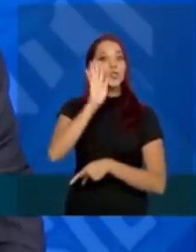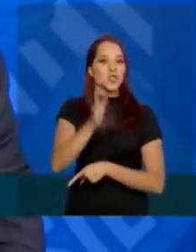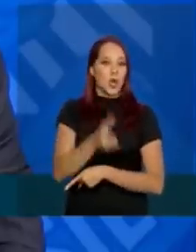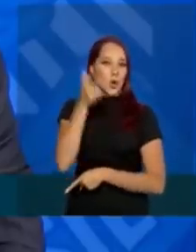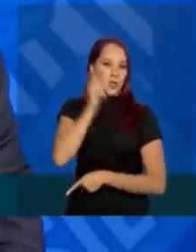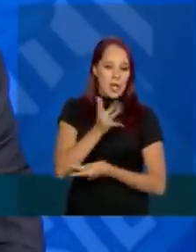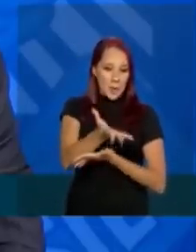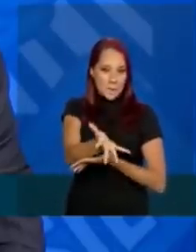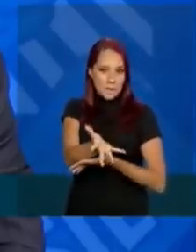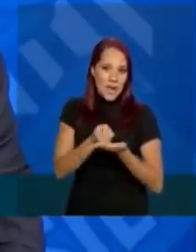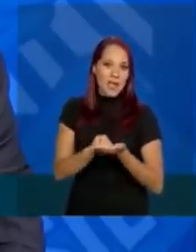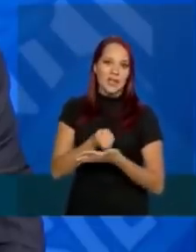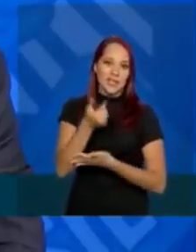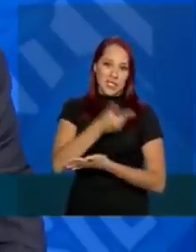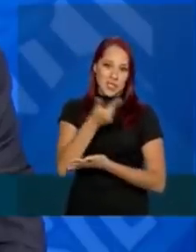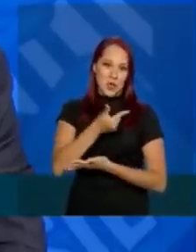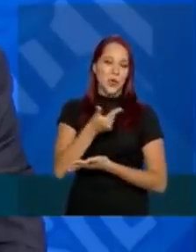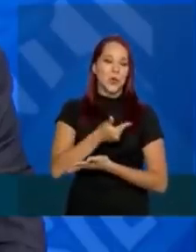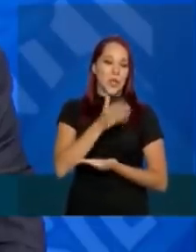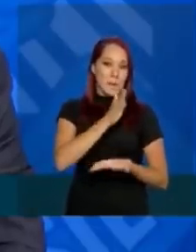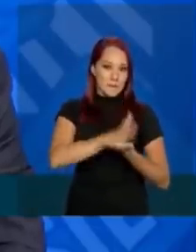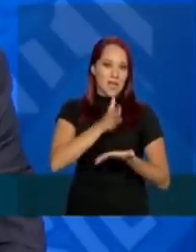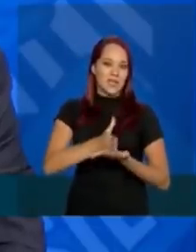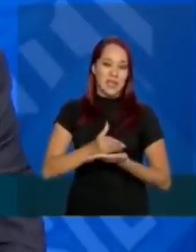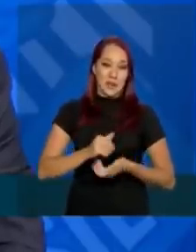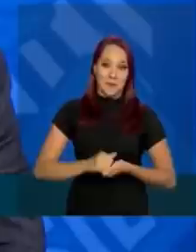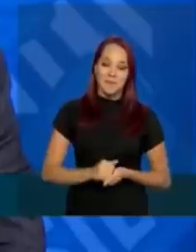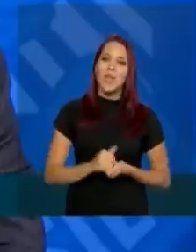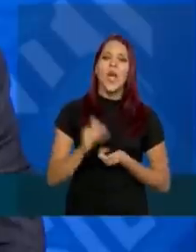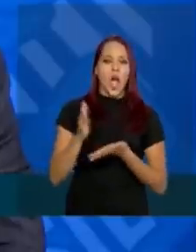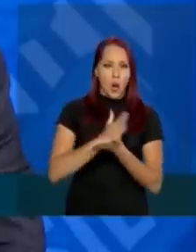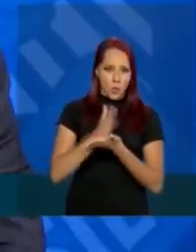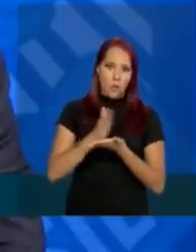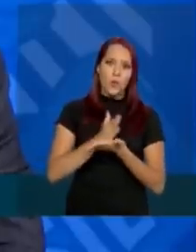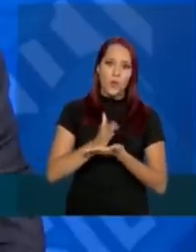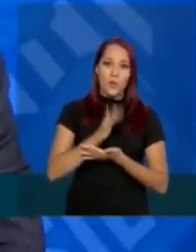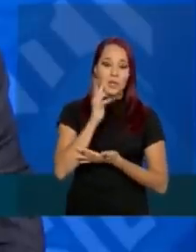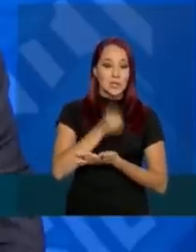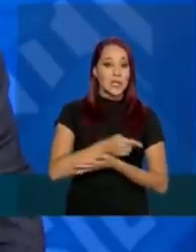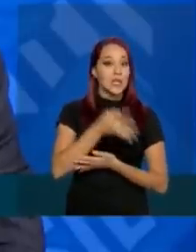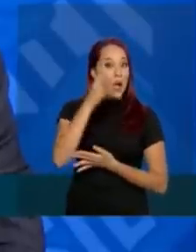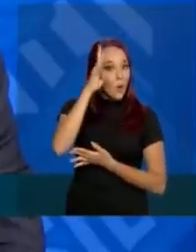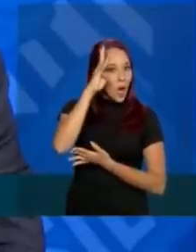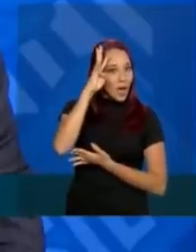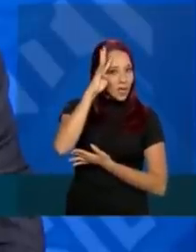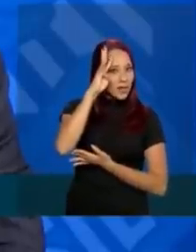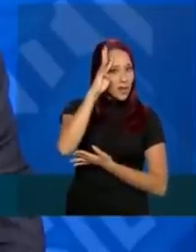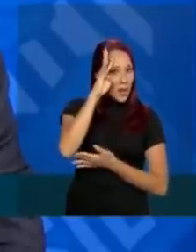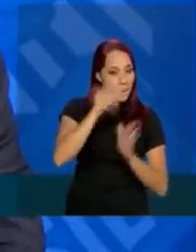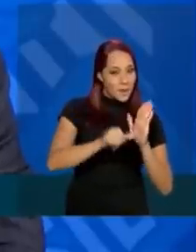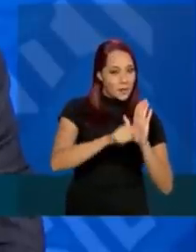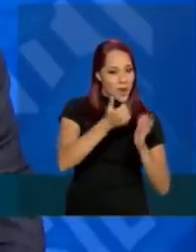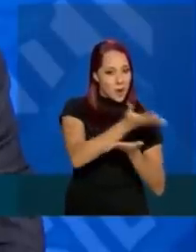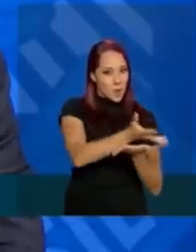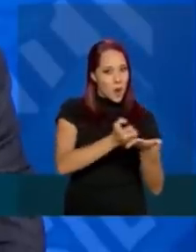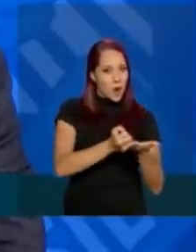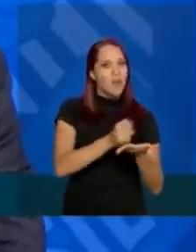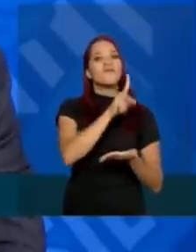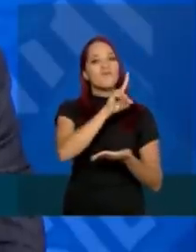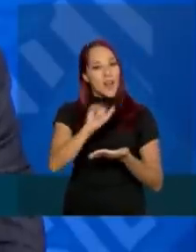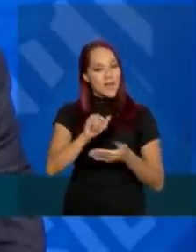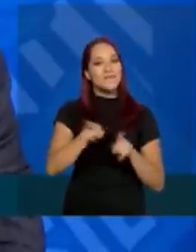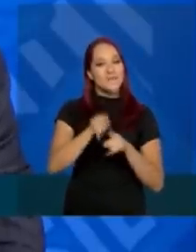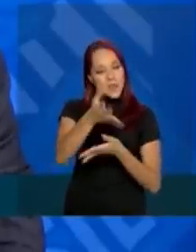a segunda parcela. Algumas, inclusive, que receberão quarta-feira a primeira,